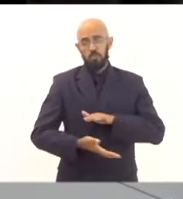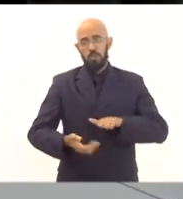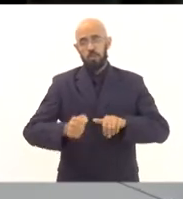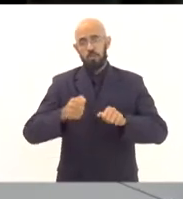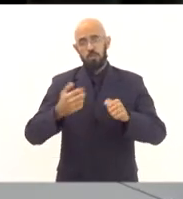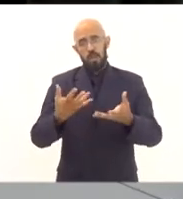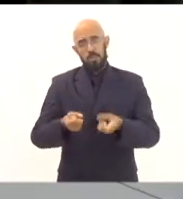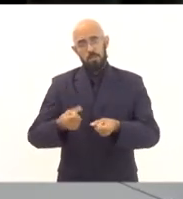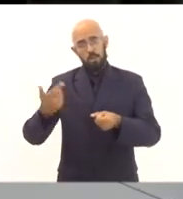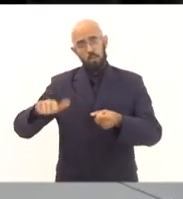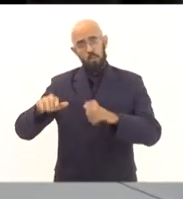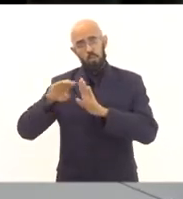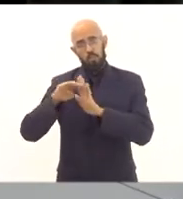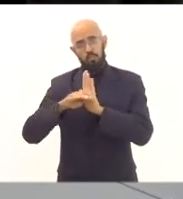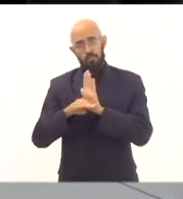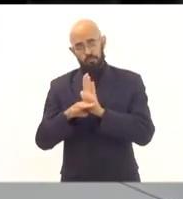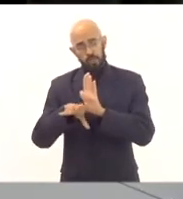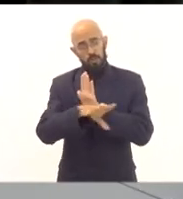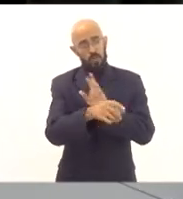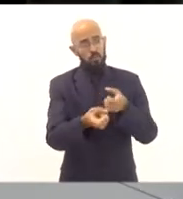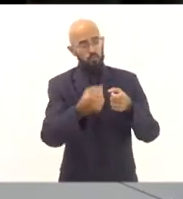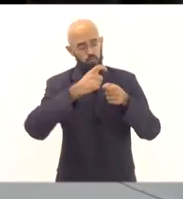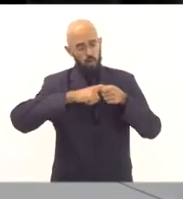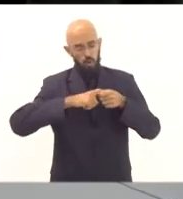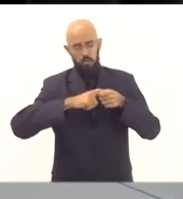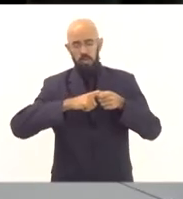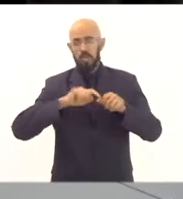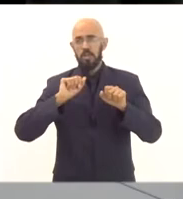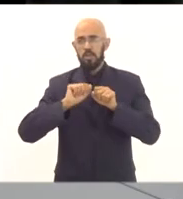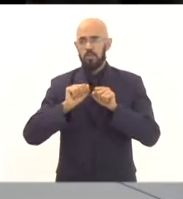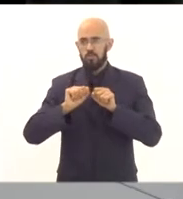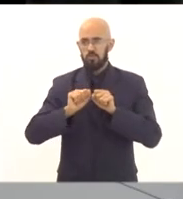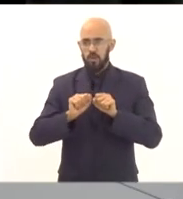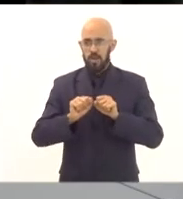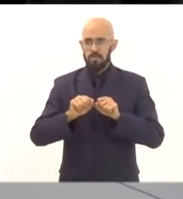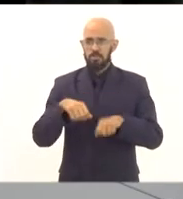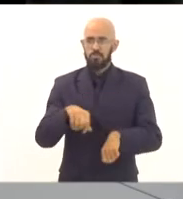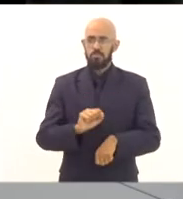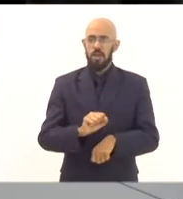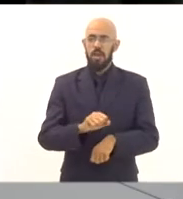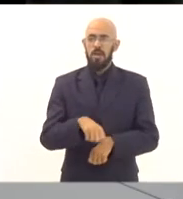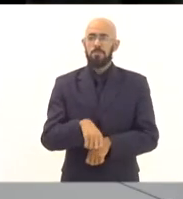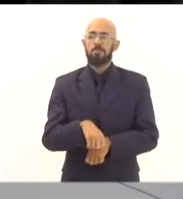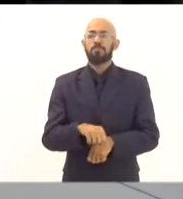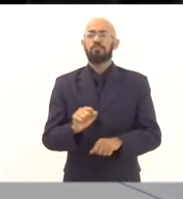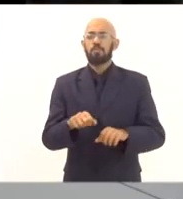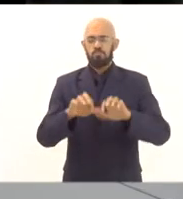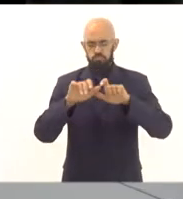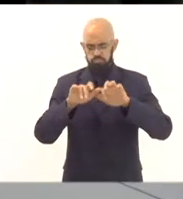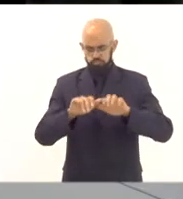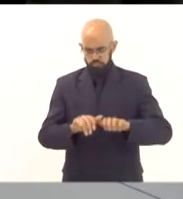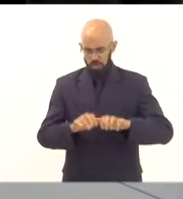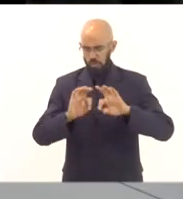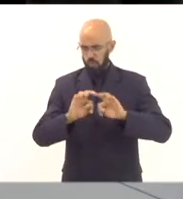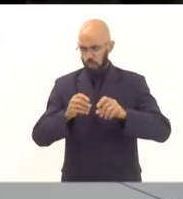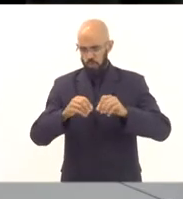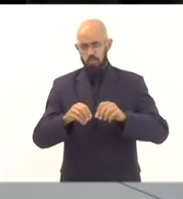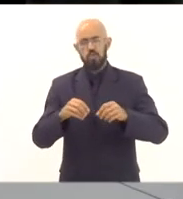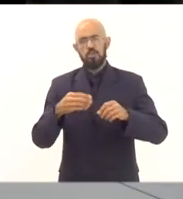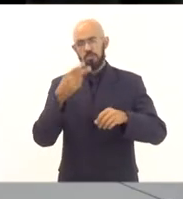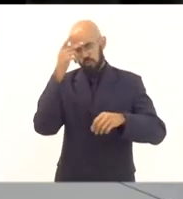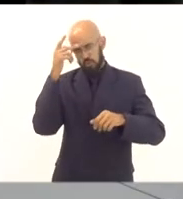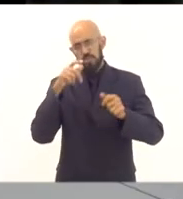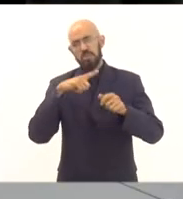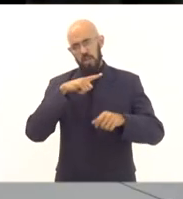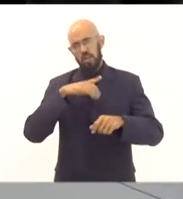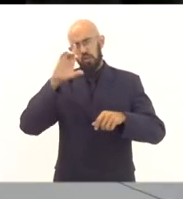programas recebe isso de volta e operacionalizar para senhora DH a os beneficiários que podem pagar